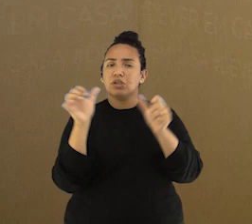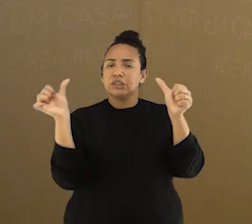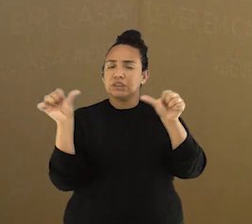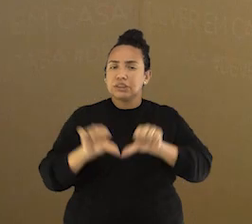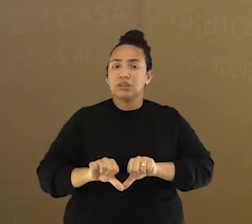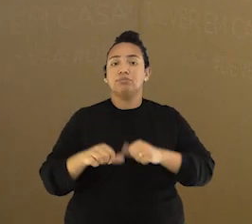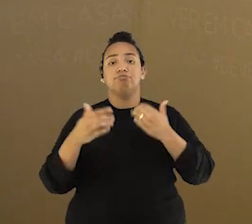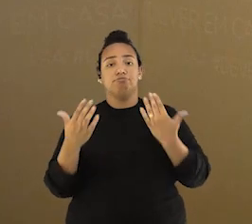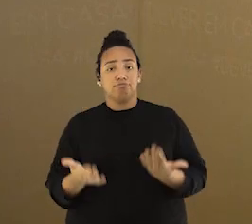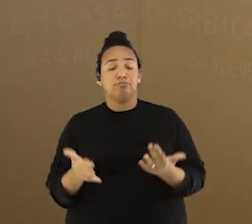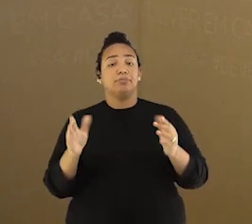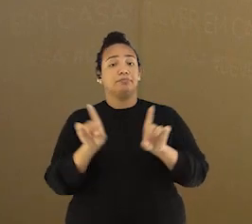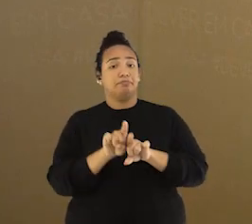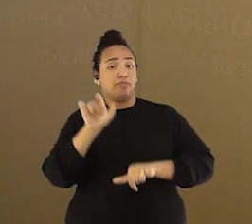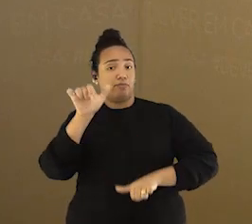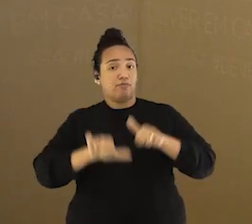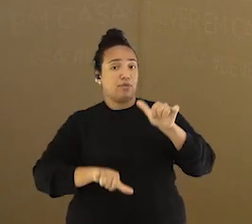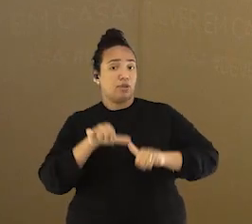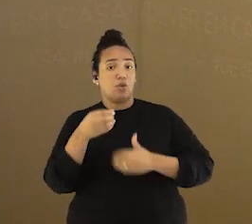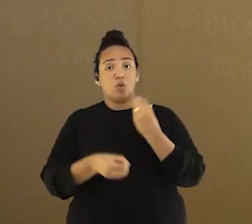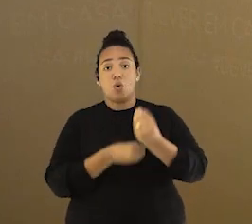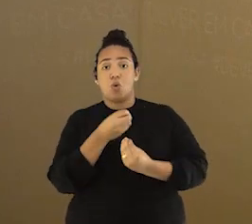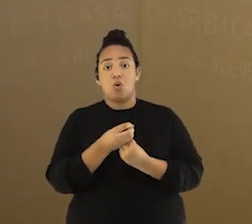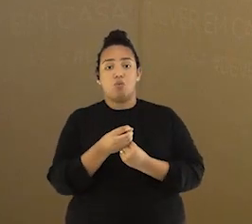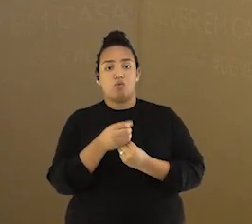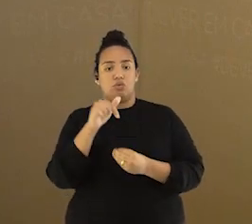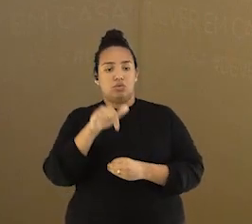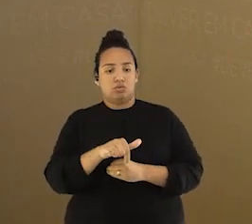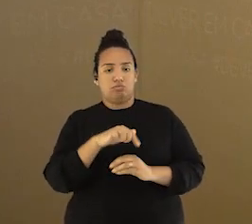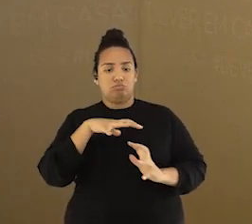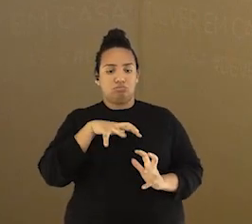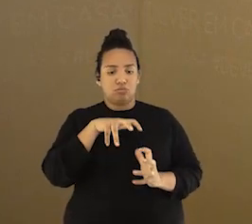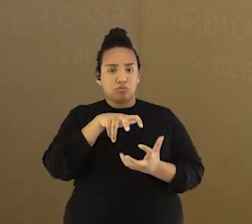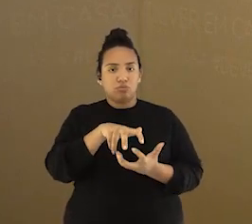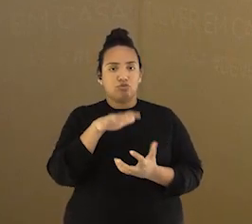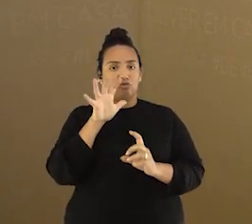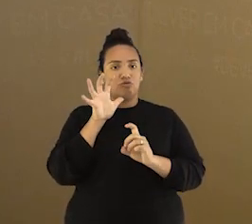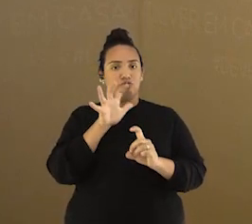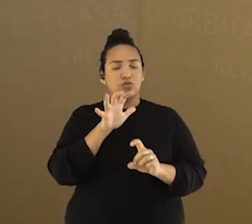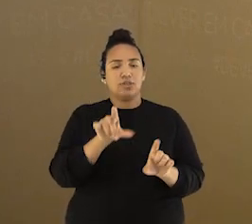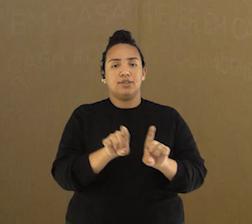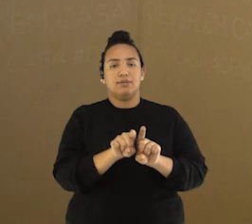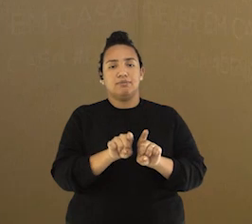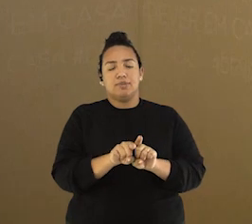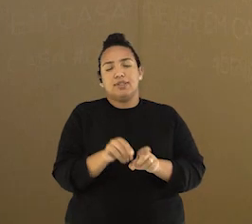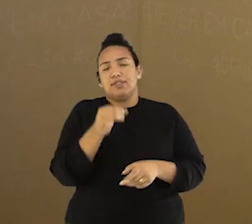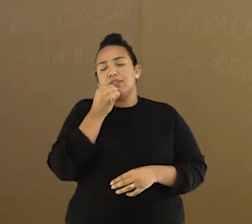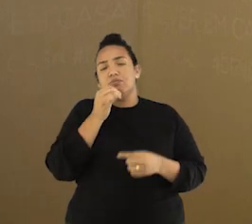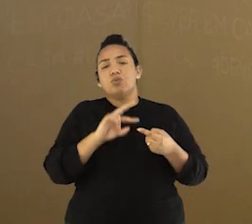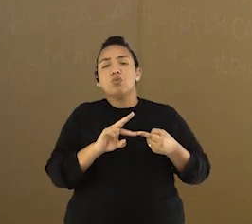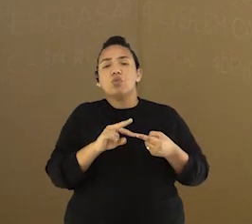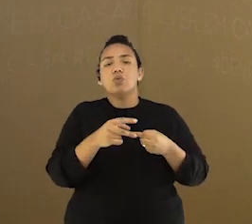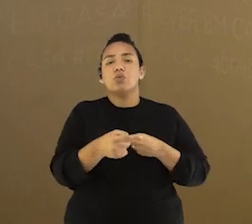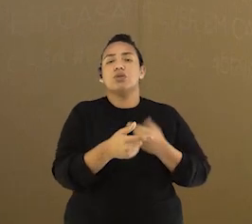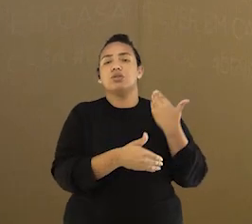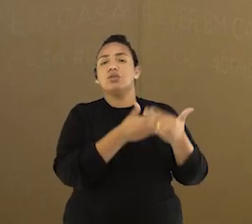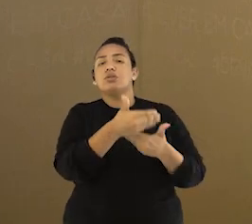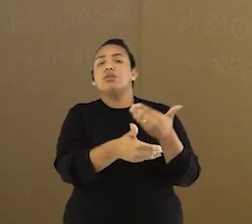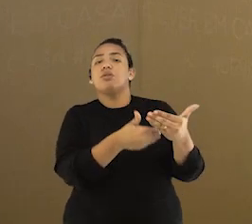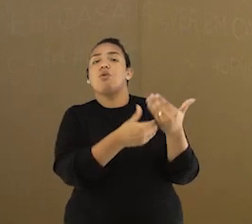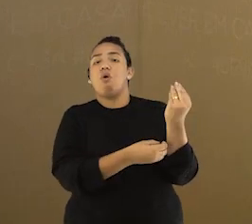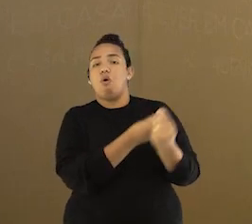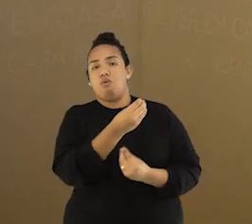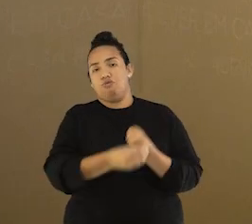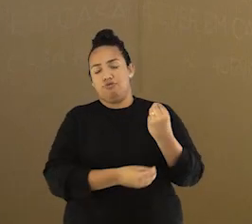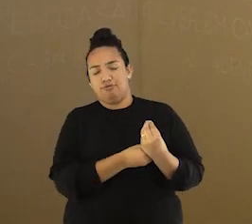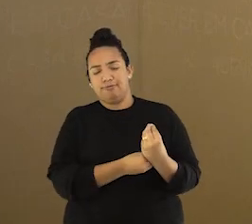Assim, analisam o impacto ecológico da construção, exposição e os efeitos ao longo prazo da obra.